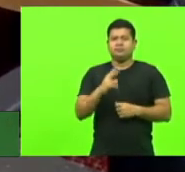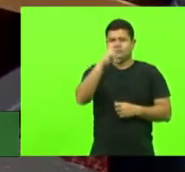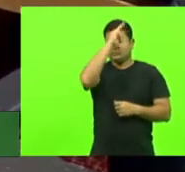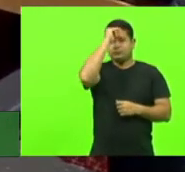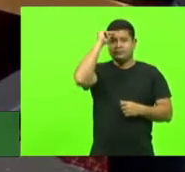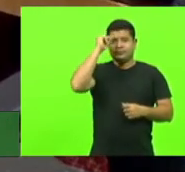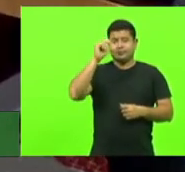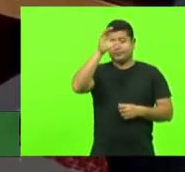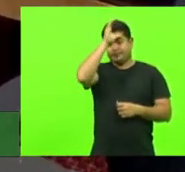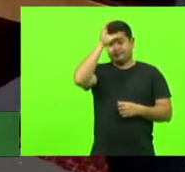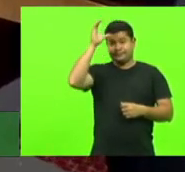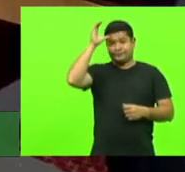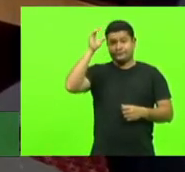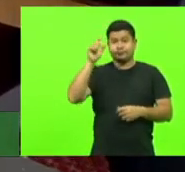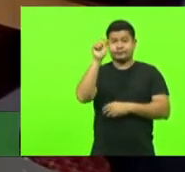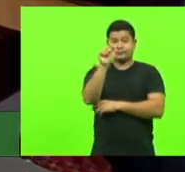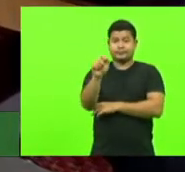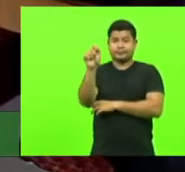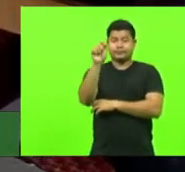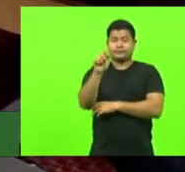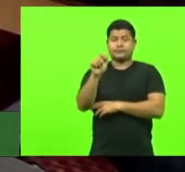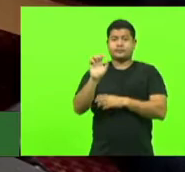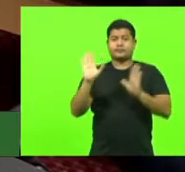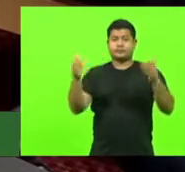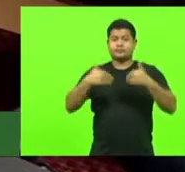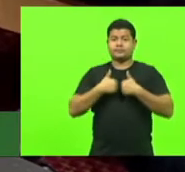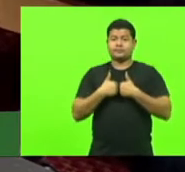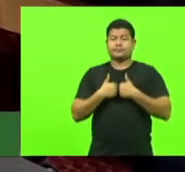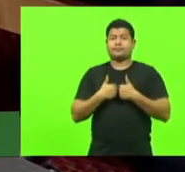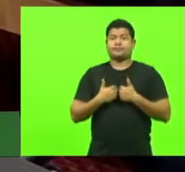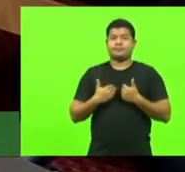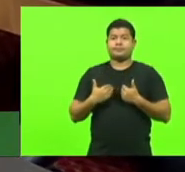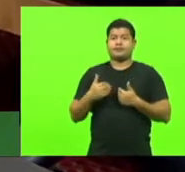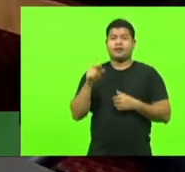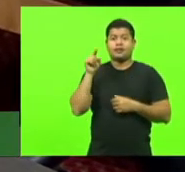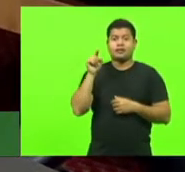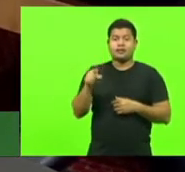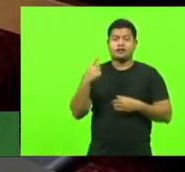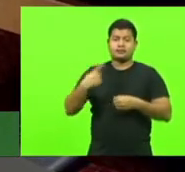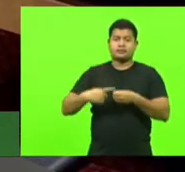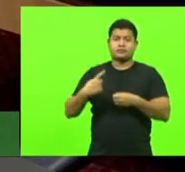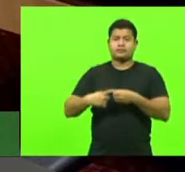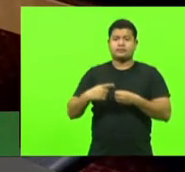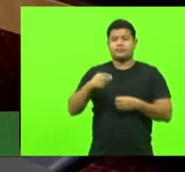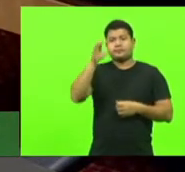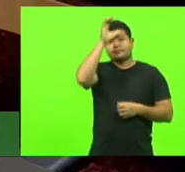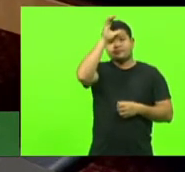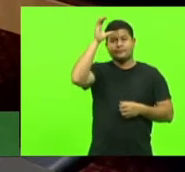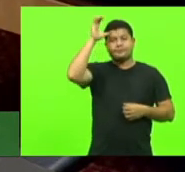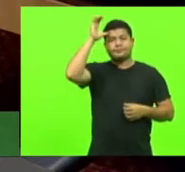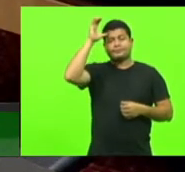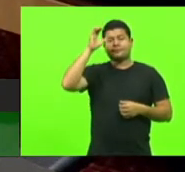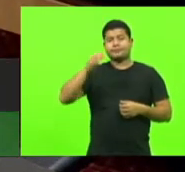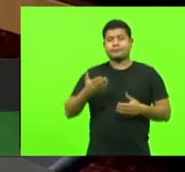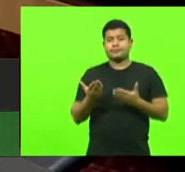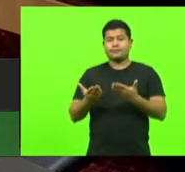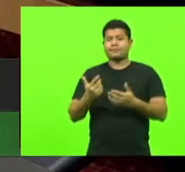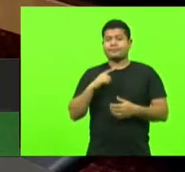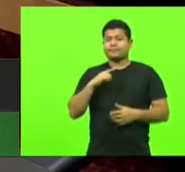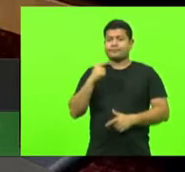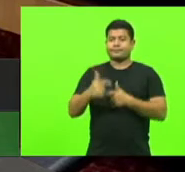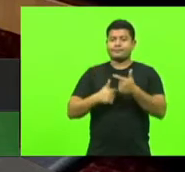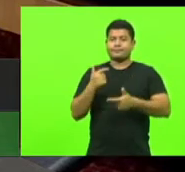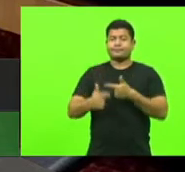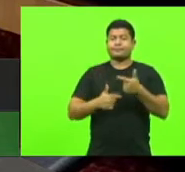Criciúma e também da Associação dos Autistas, lá do município de Criciúma, que presta um trabalho regional em termos